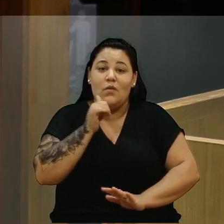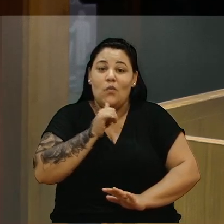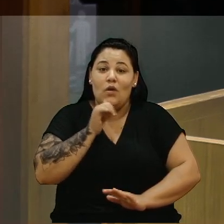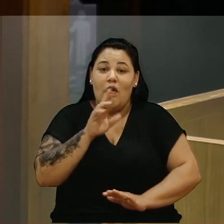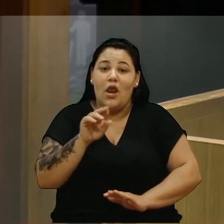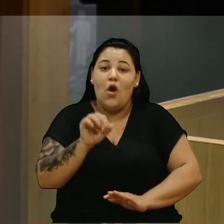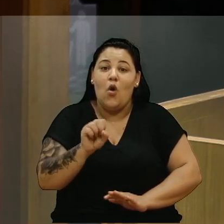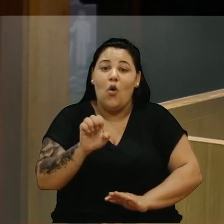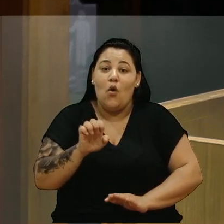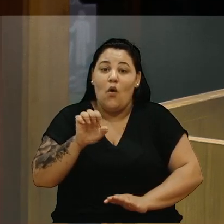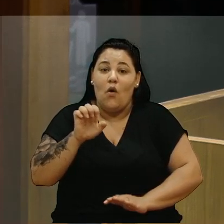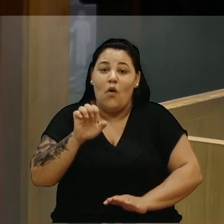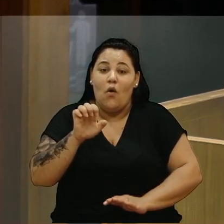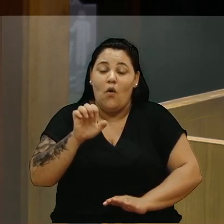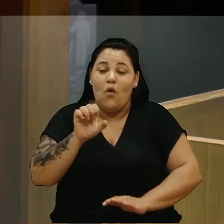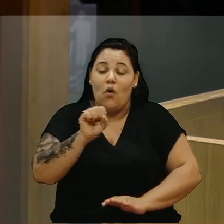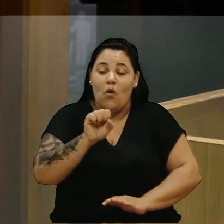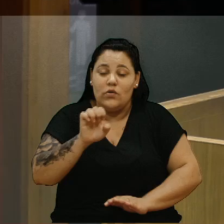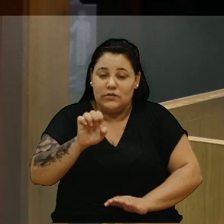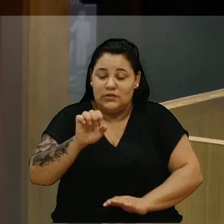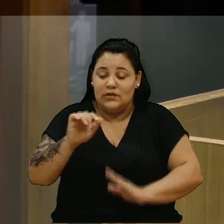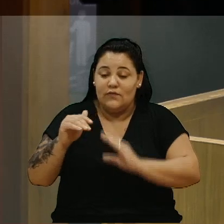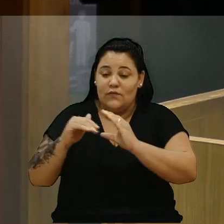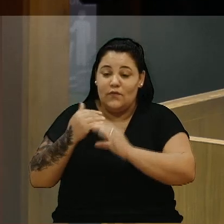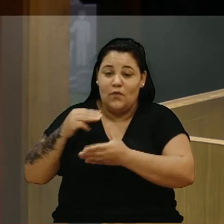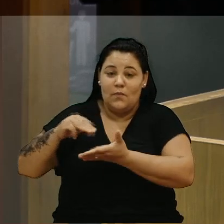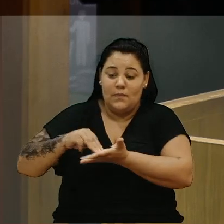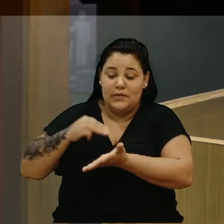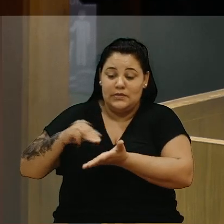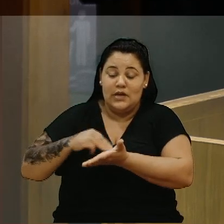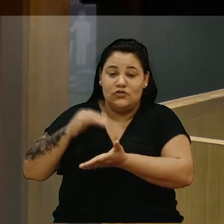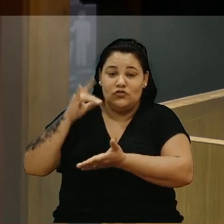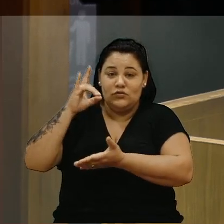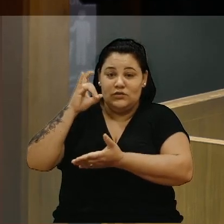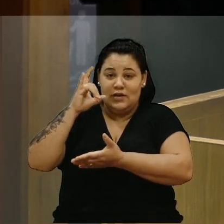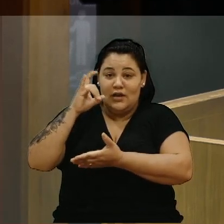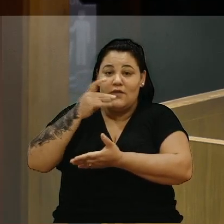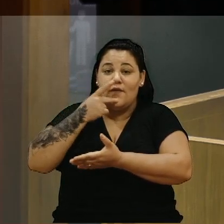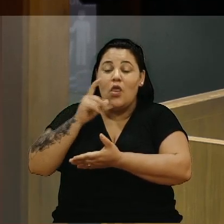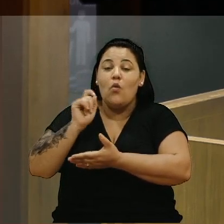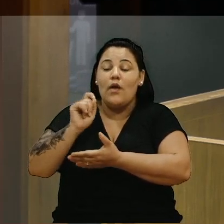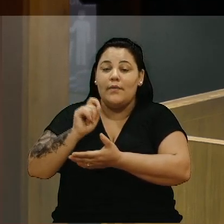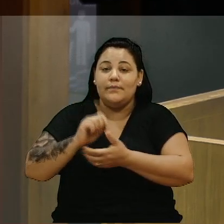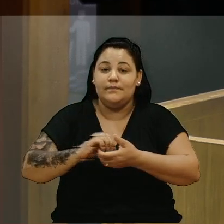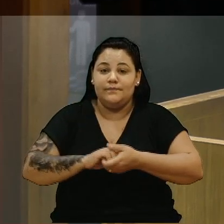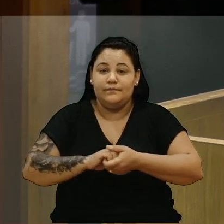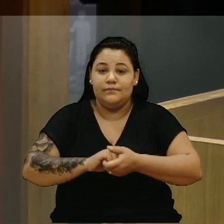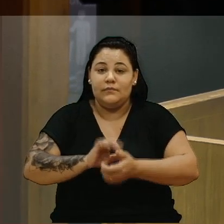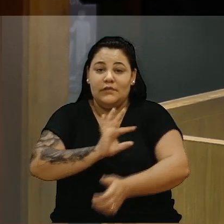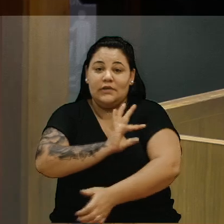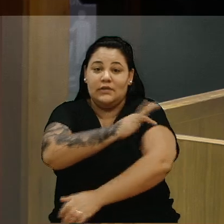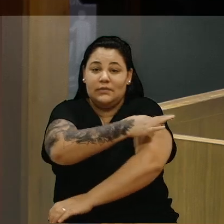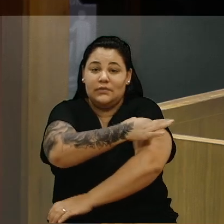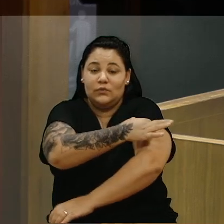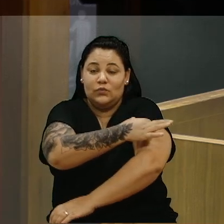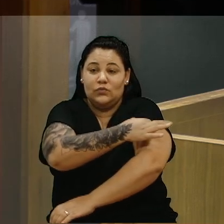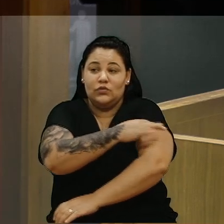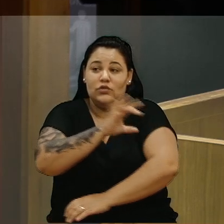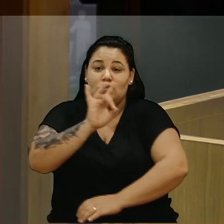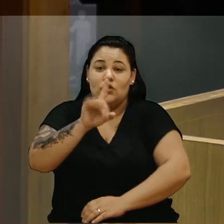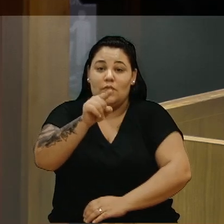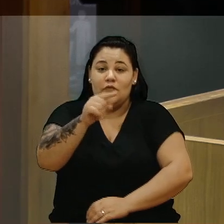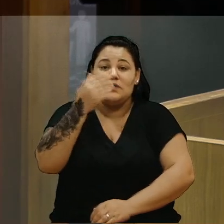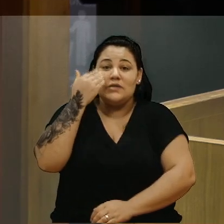Bis, que me mandou uma mensagem no Instagram e diz o seguinte: capitão, só para o senhor